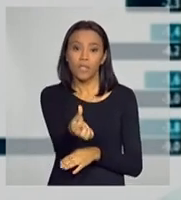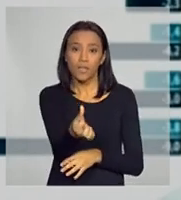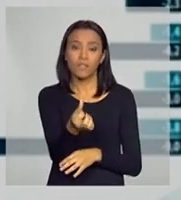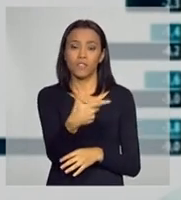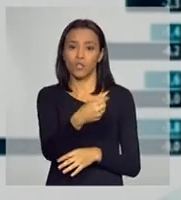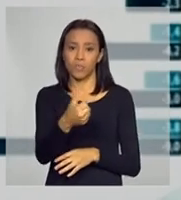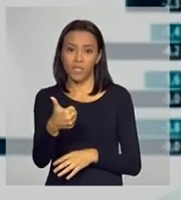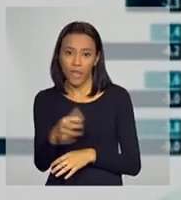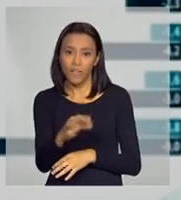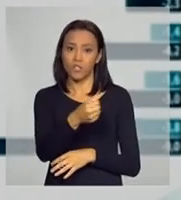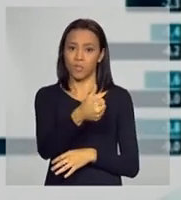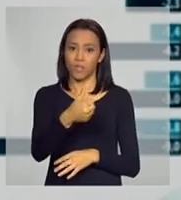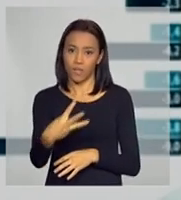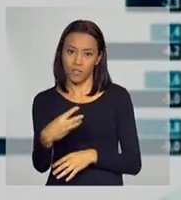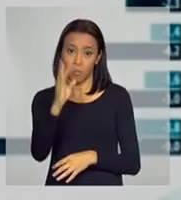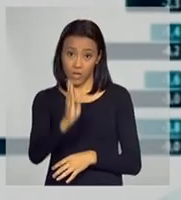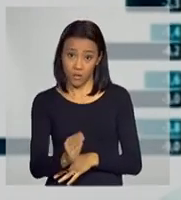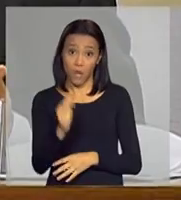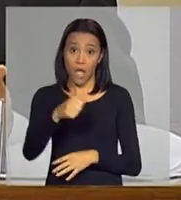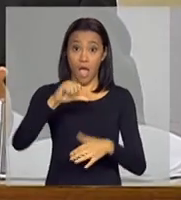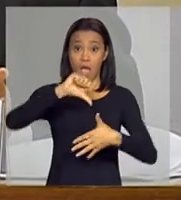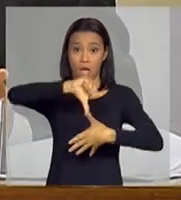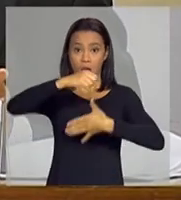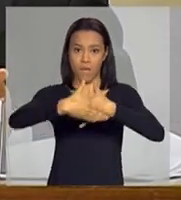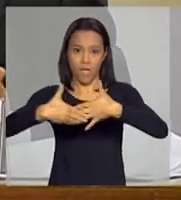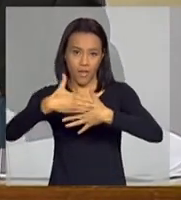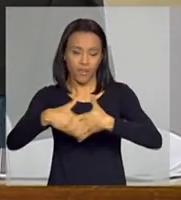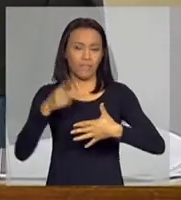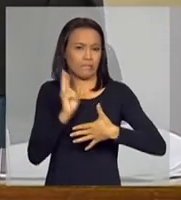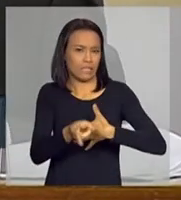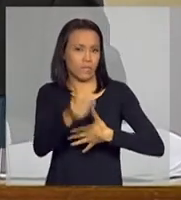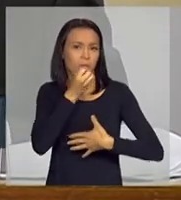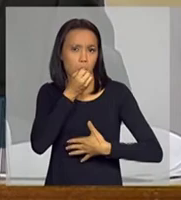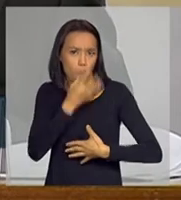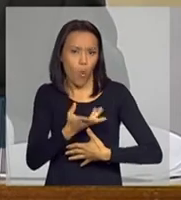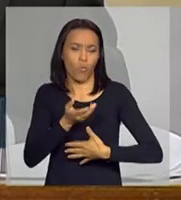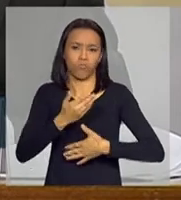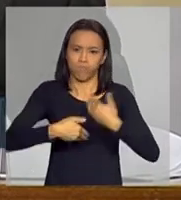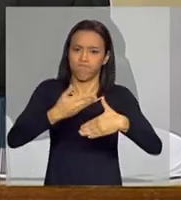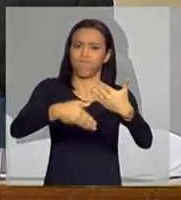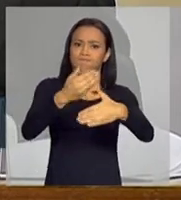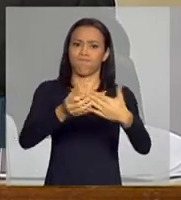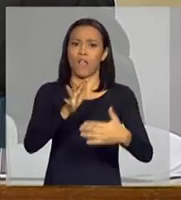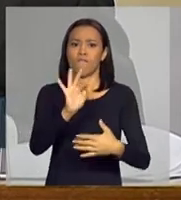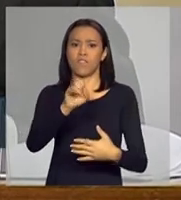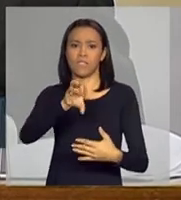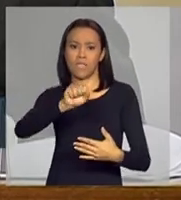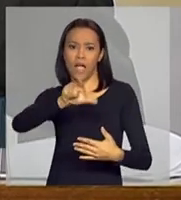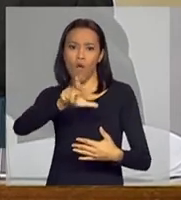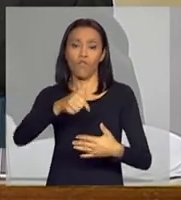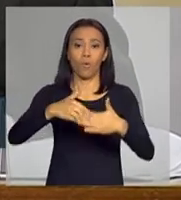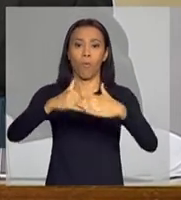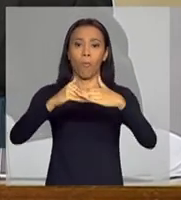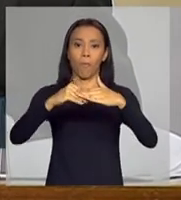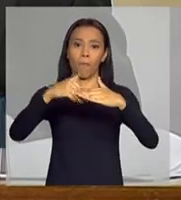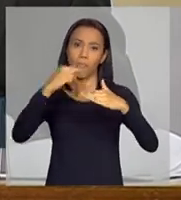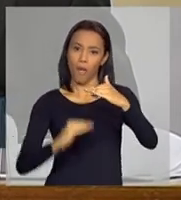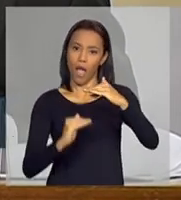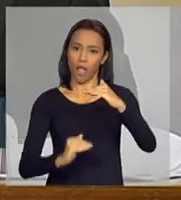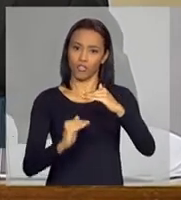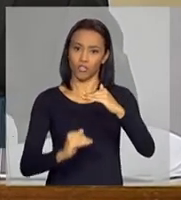média 2010 2013 Brasil América Latina Que costuma ter um bom desempenho fiscal ficou bem abaixo de nós